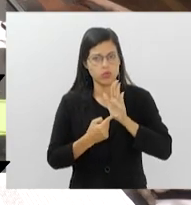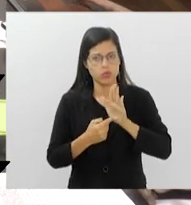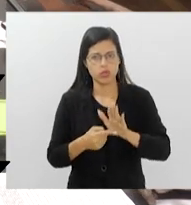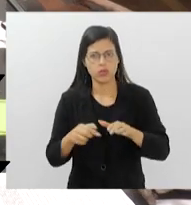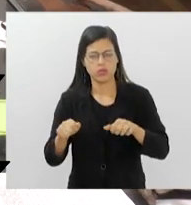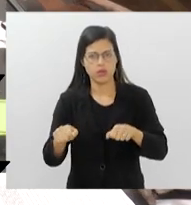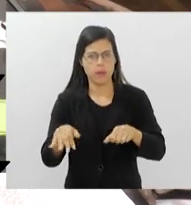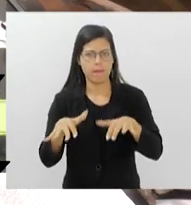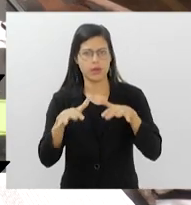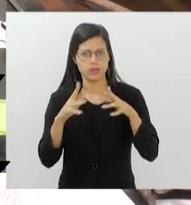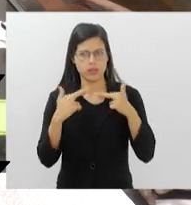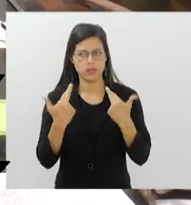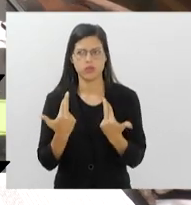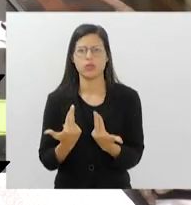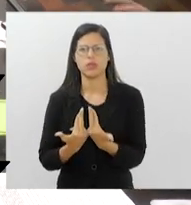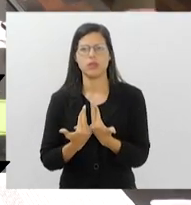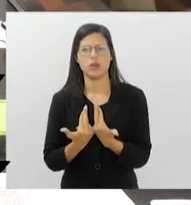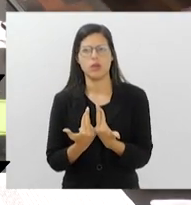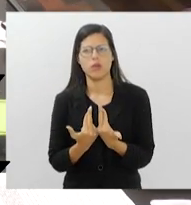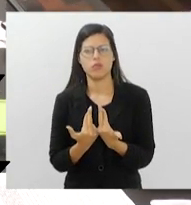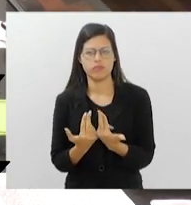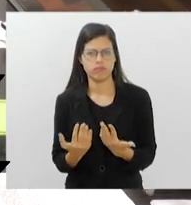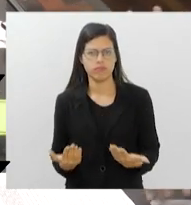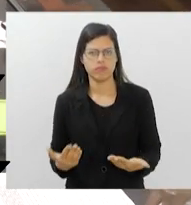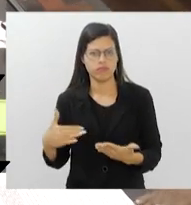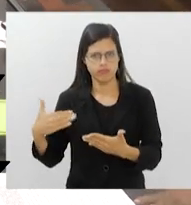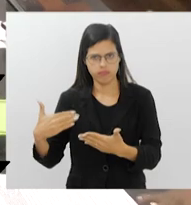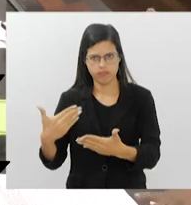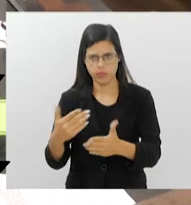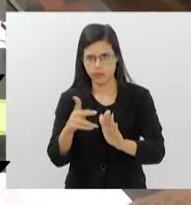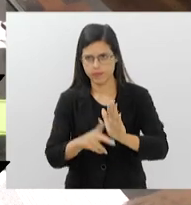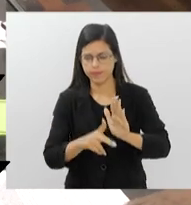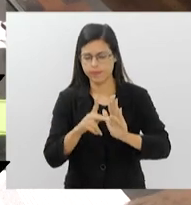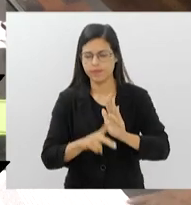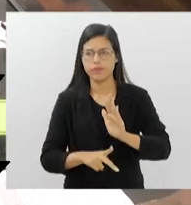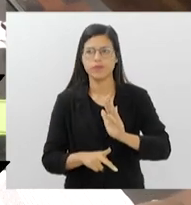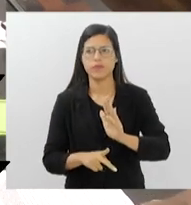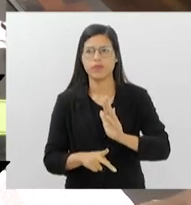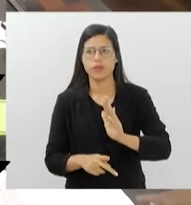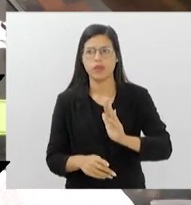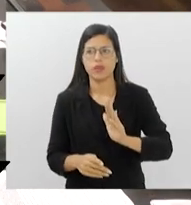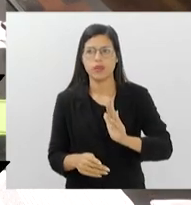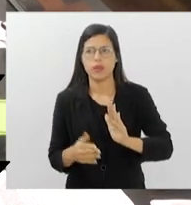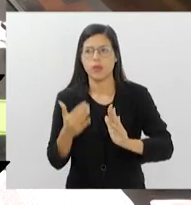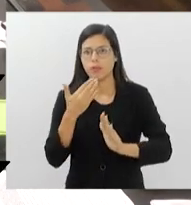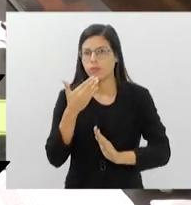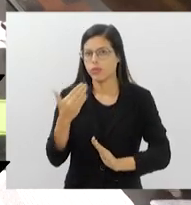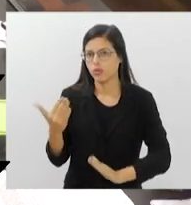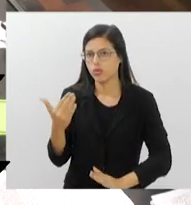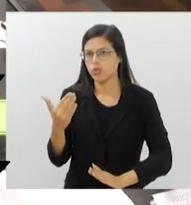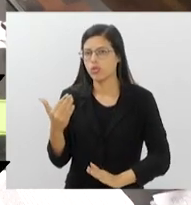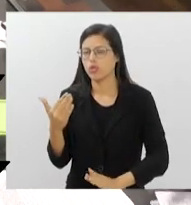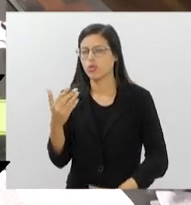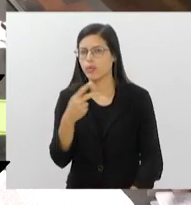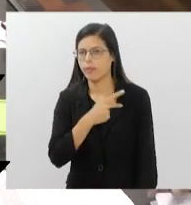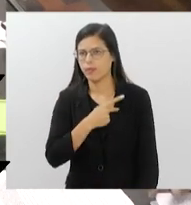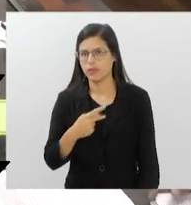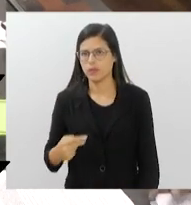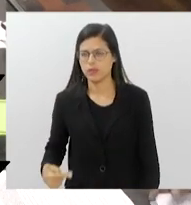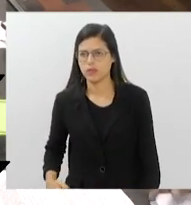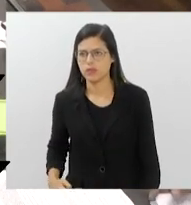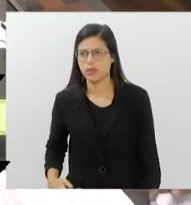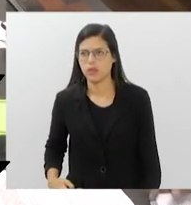a quantas ande a tramitação Inclusive requerendo a presidência a mesa que remeta o